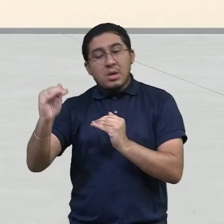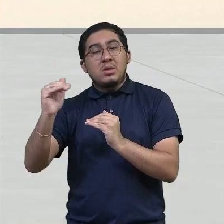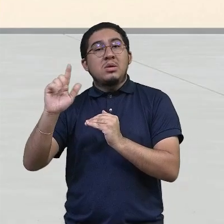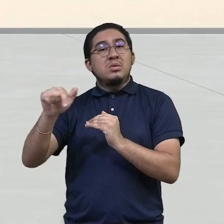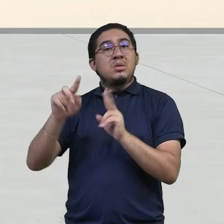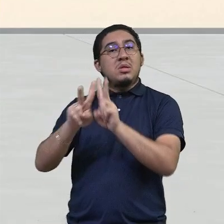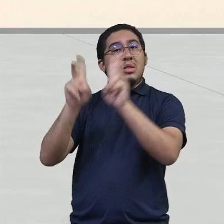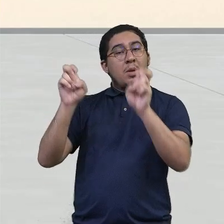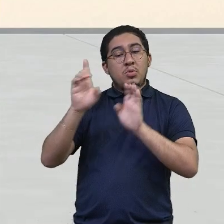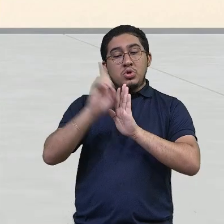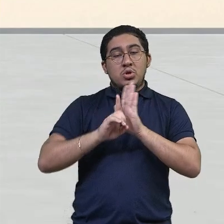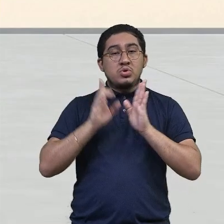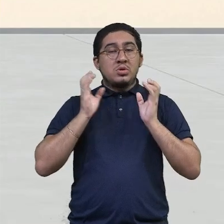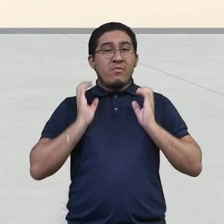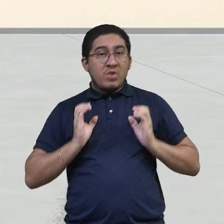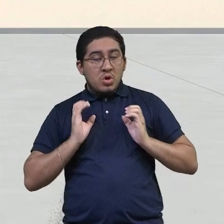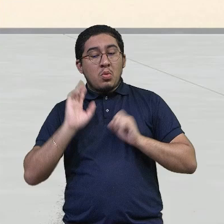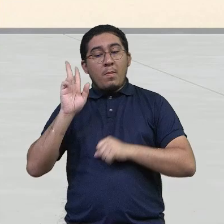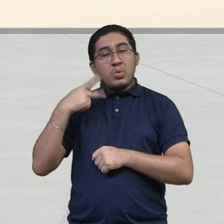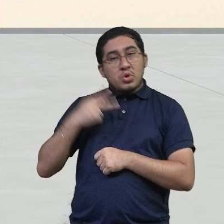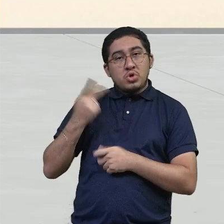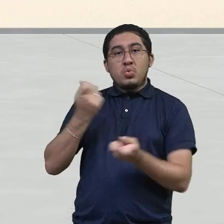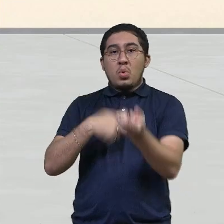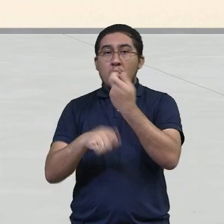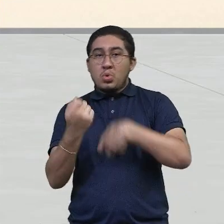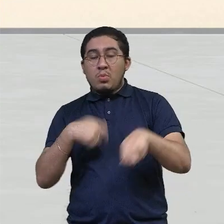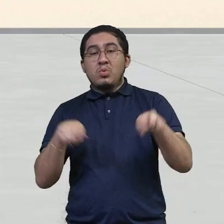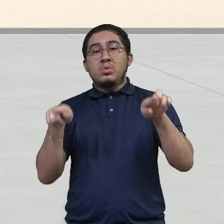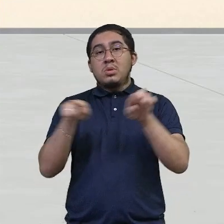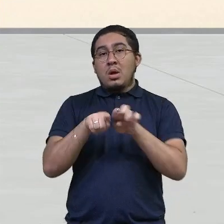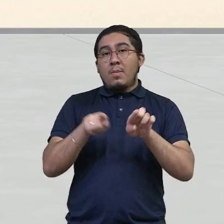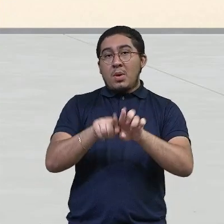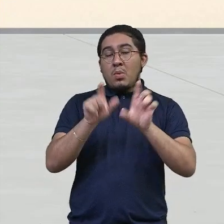dos direitos civis, políticos, econômicos e